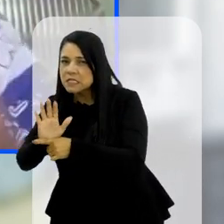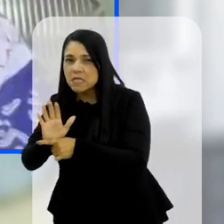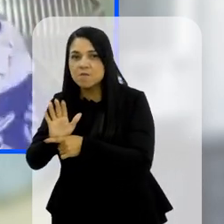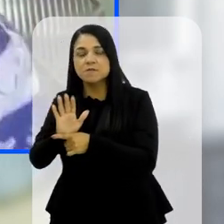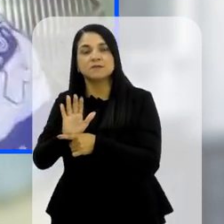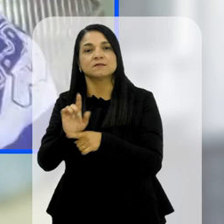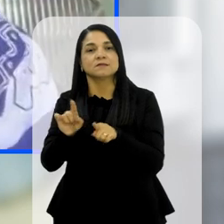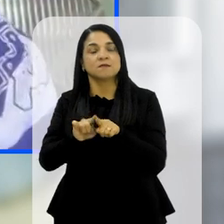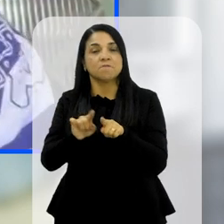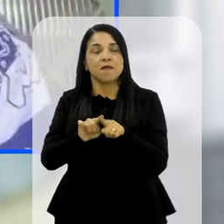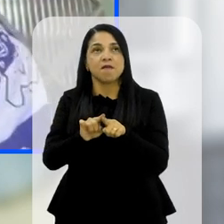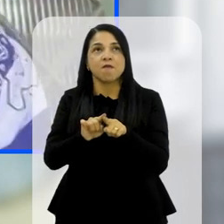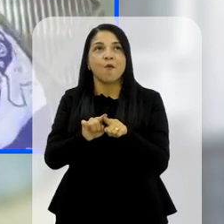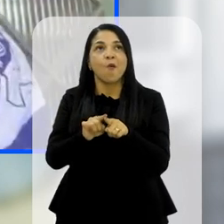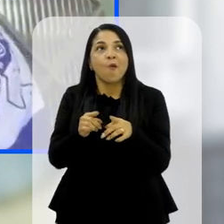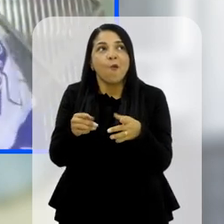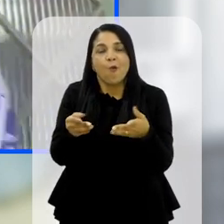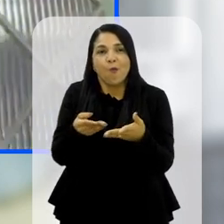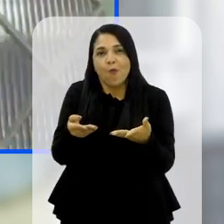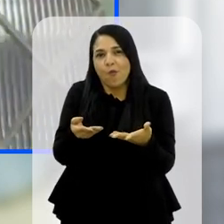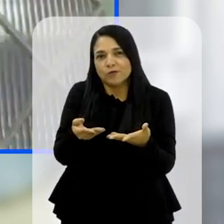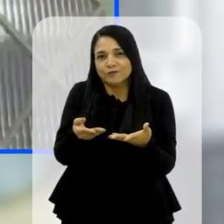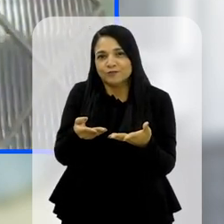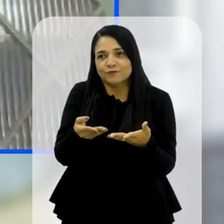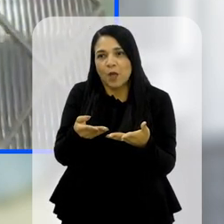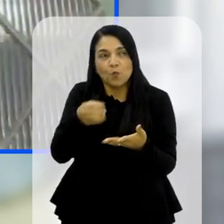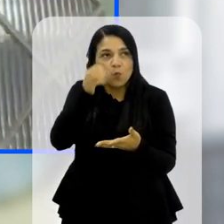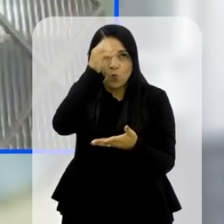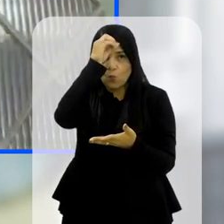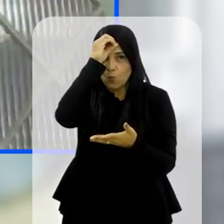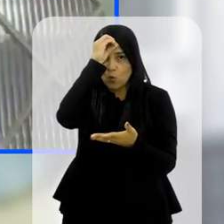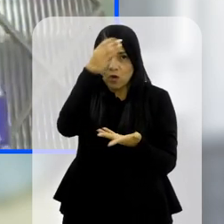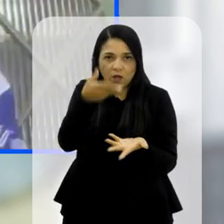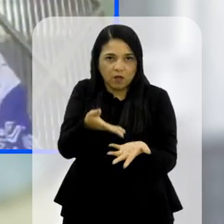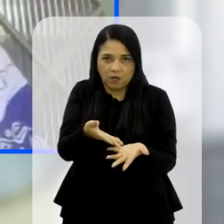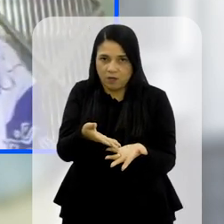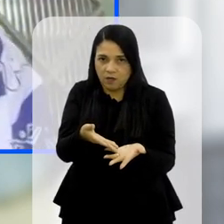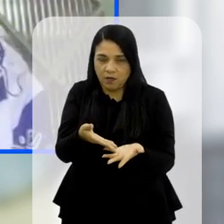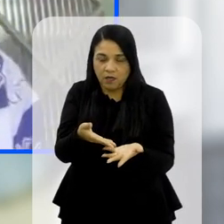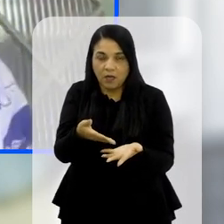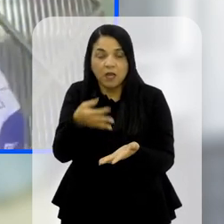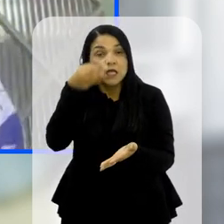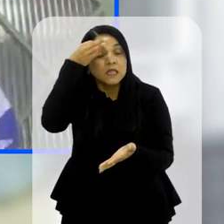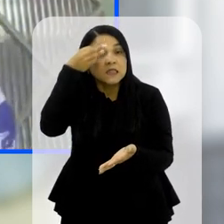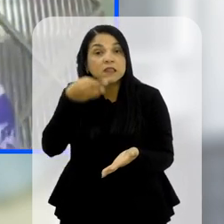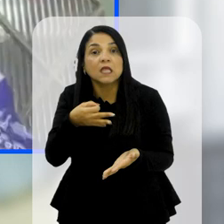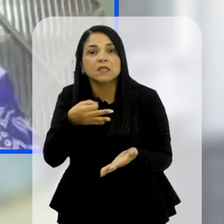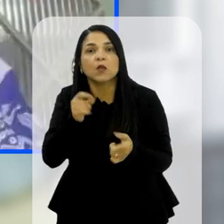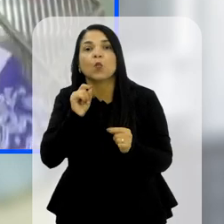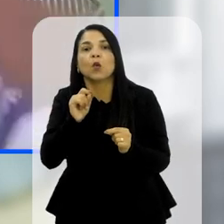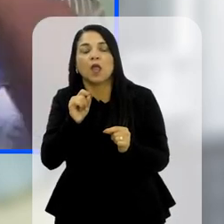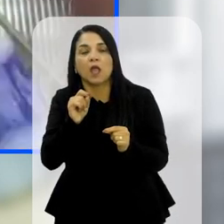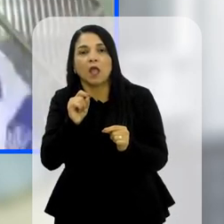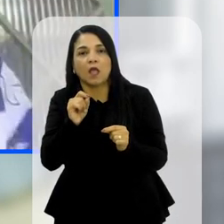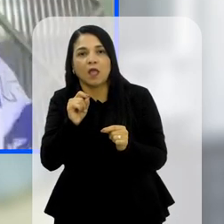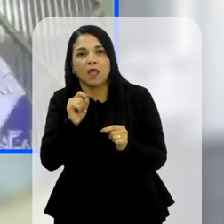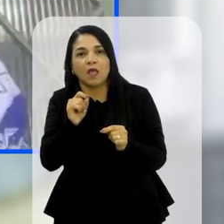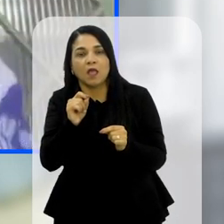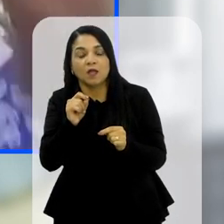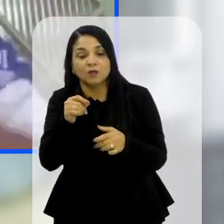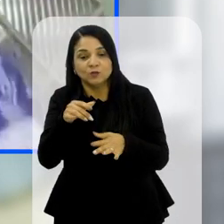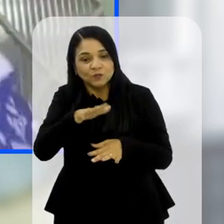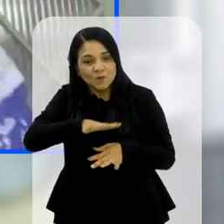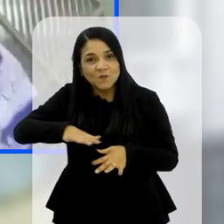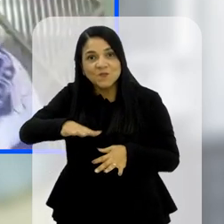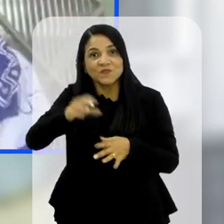cinema e estar tá envolvido também, porque hoje não dá mais para você ser ingênuo dentro mercado que a gente trabalha, entendendo o tamanho que ele